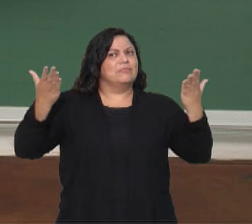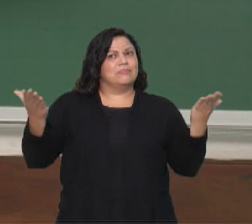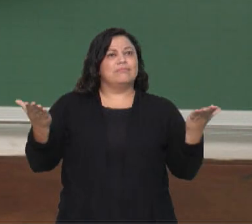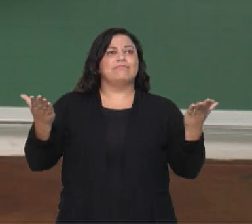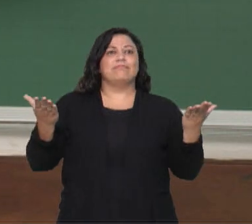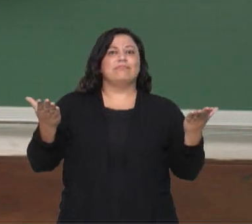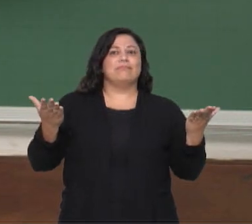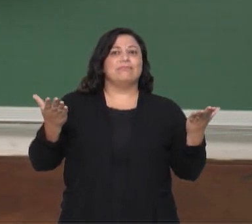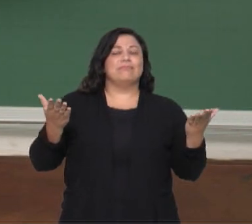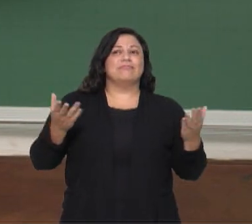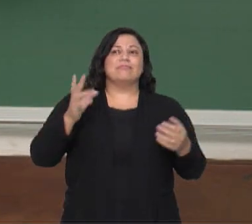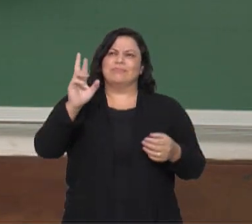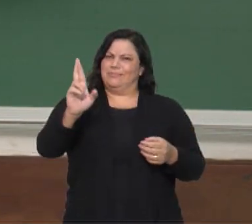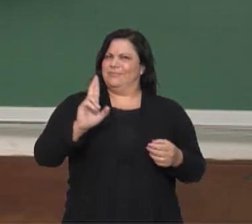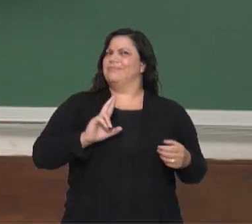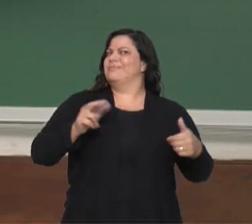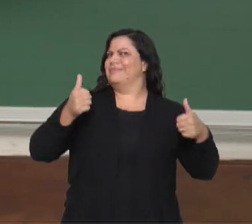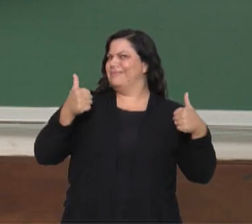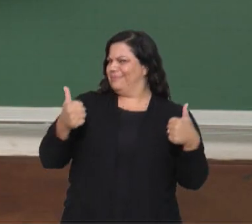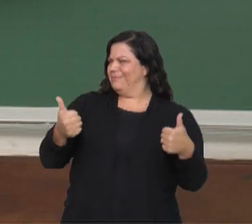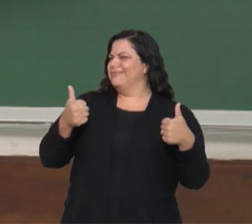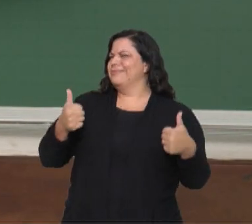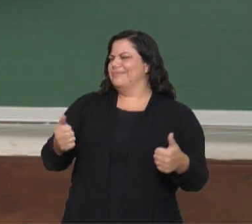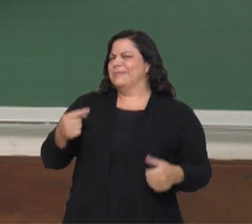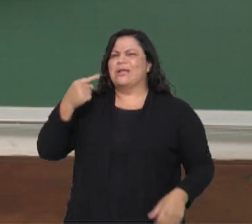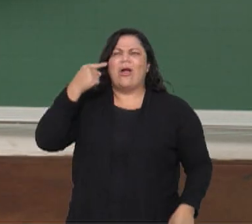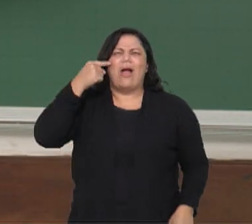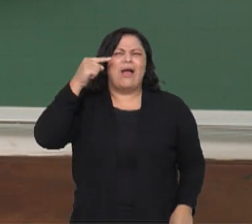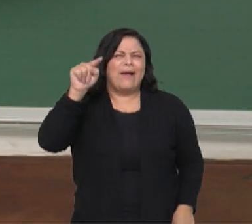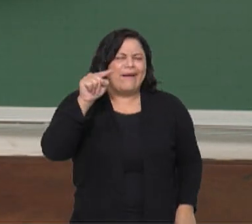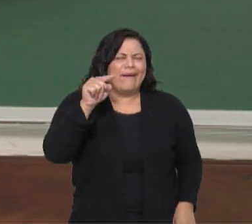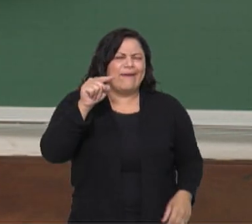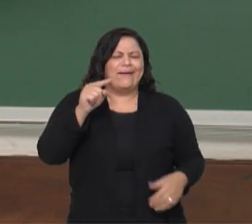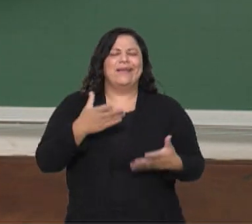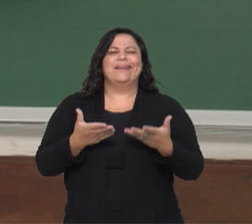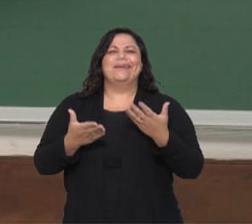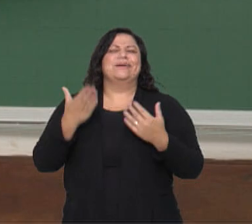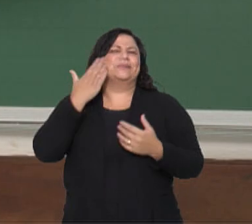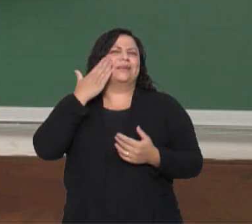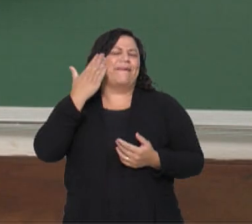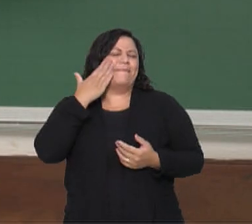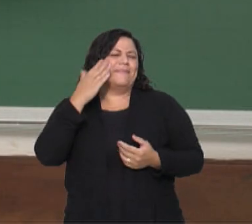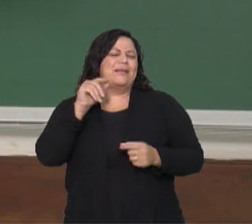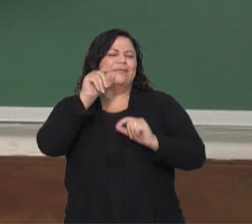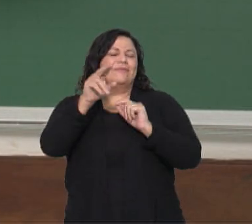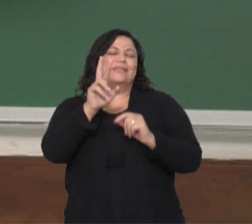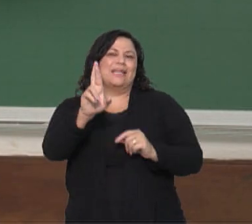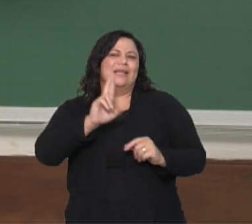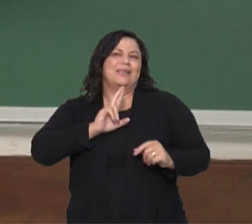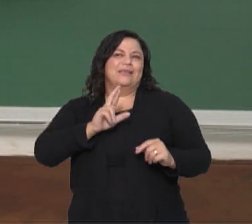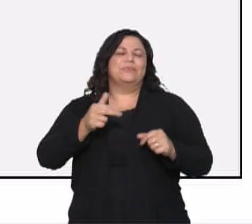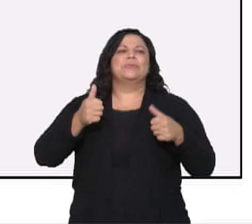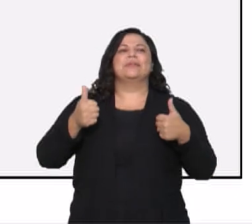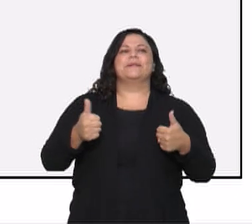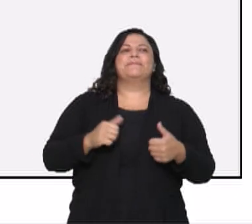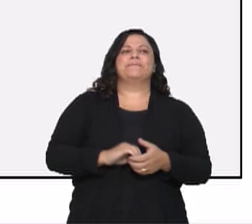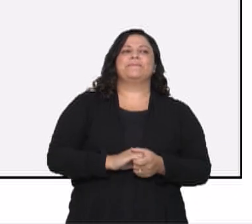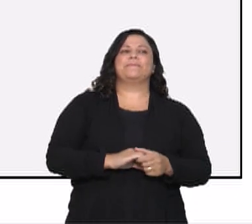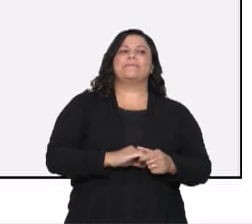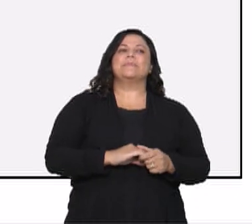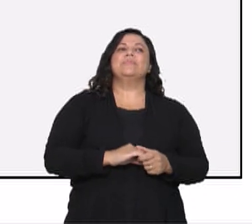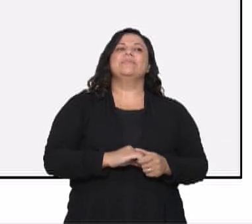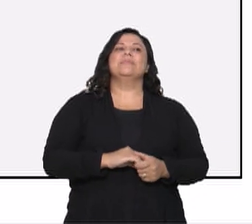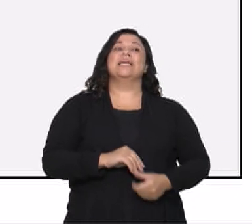Muito bom, respondeu correto você aí, ó. Olha eu quebrando a quarta parede de novo. Deadpool que me segure. Letra D. Gostei da